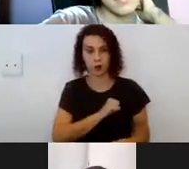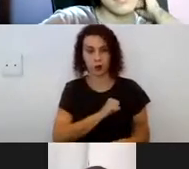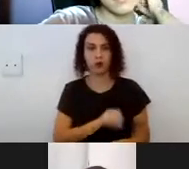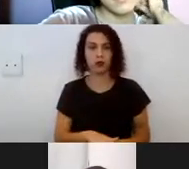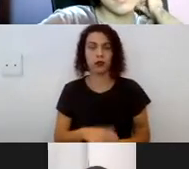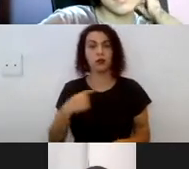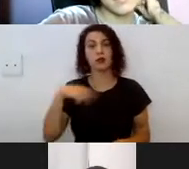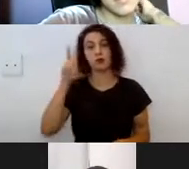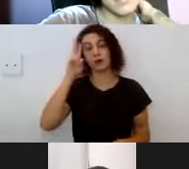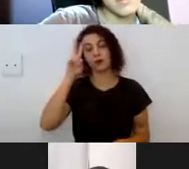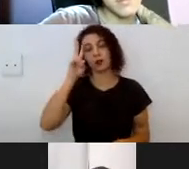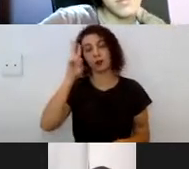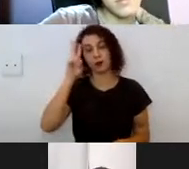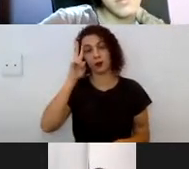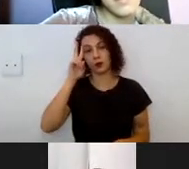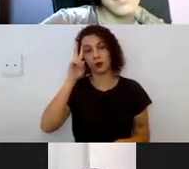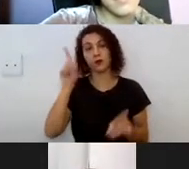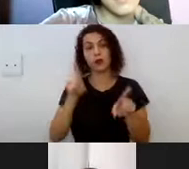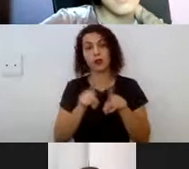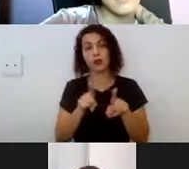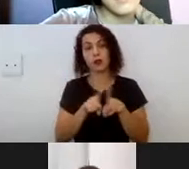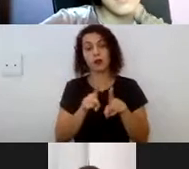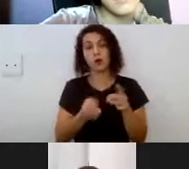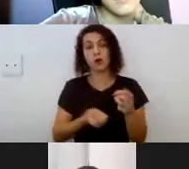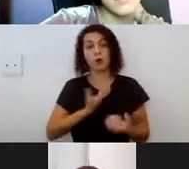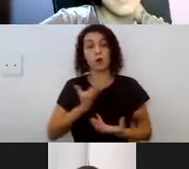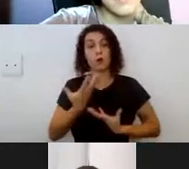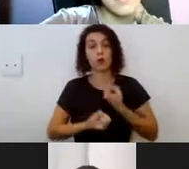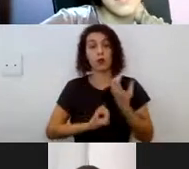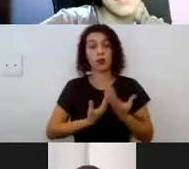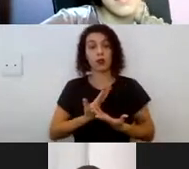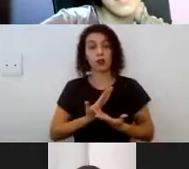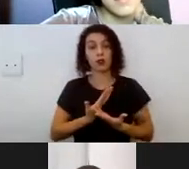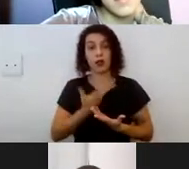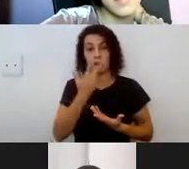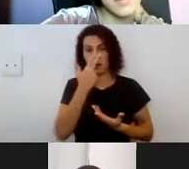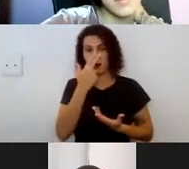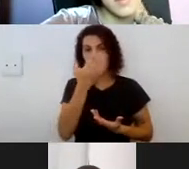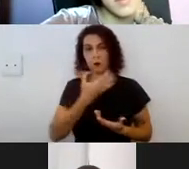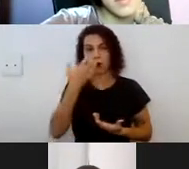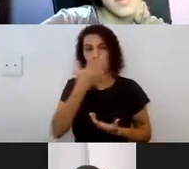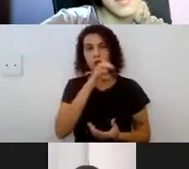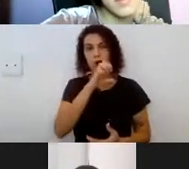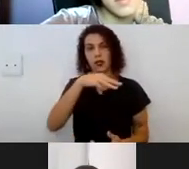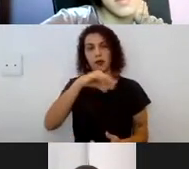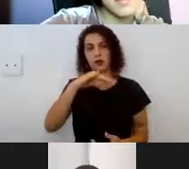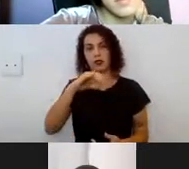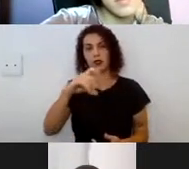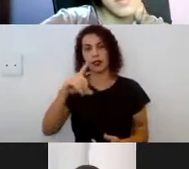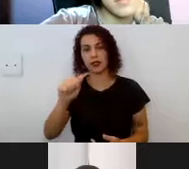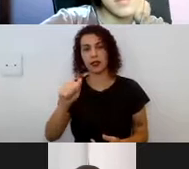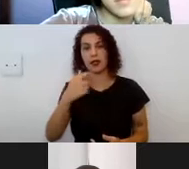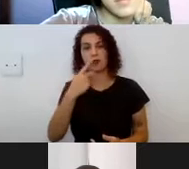coisas me fez lembrar de uma passagem da de um poema que aparece uma música do Emicida e fala